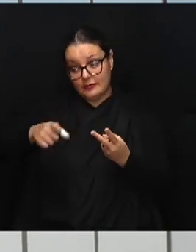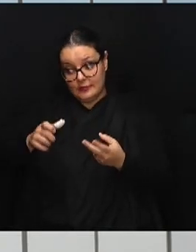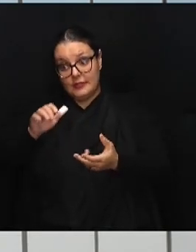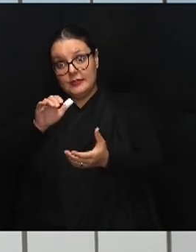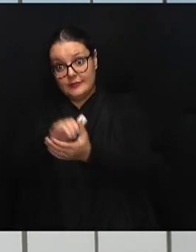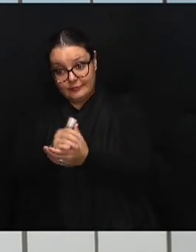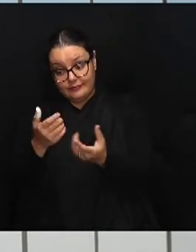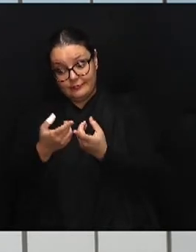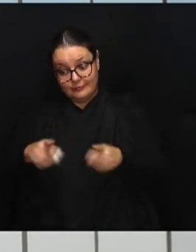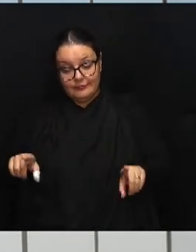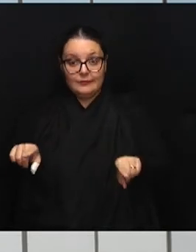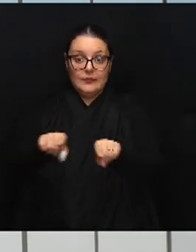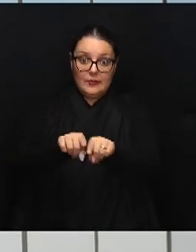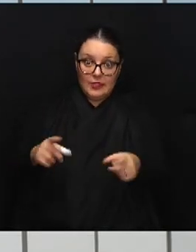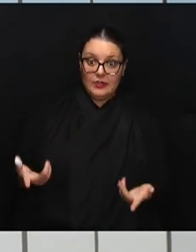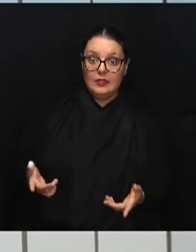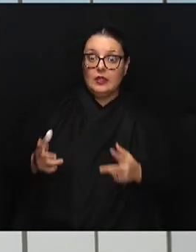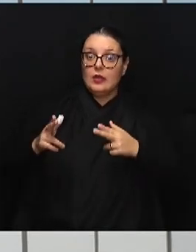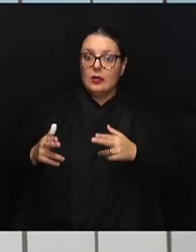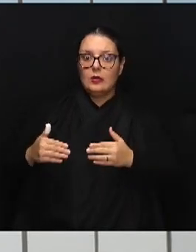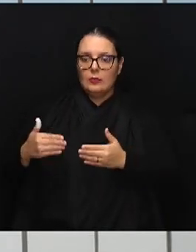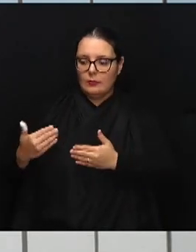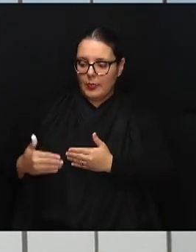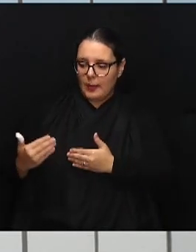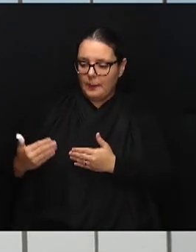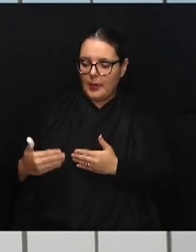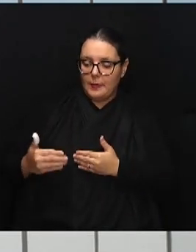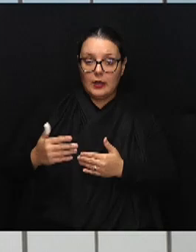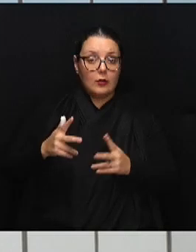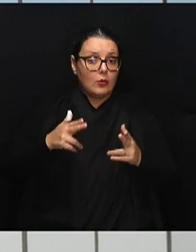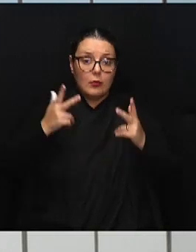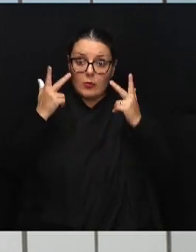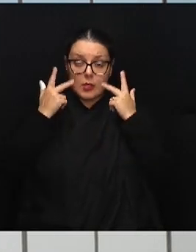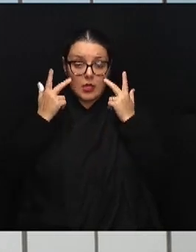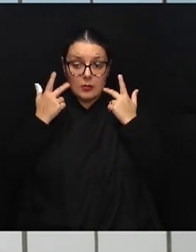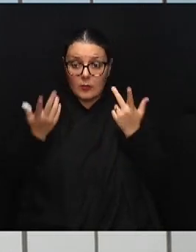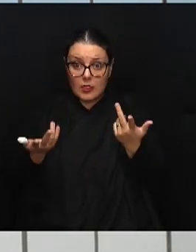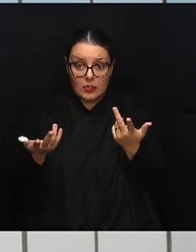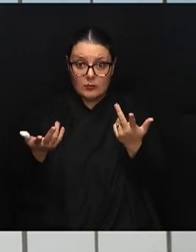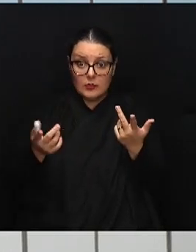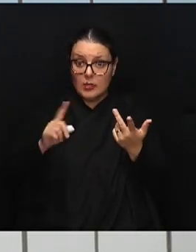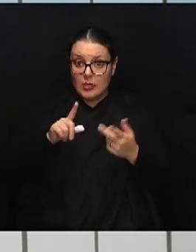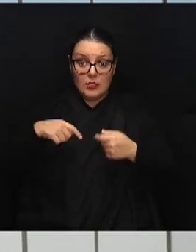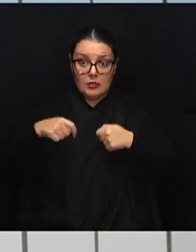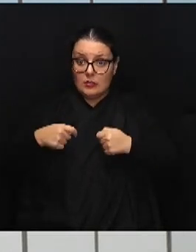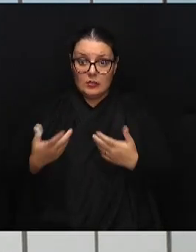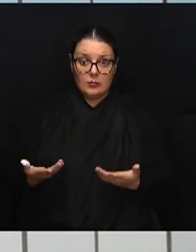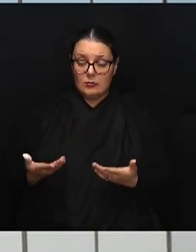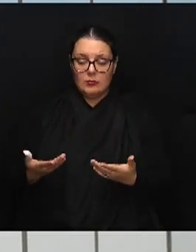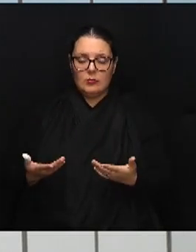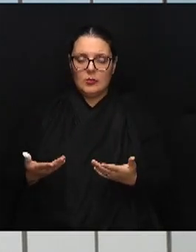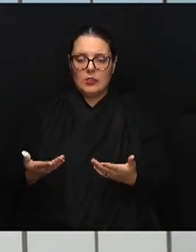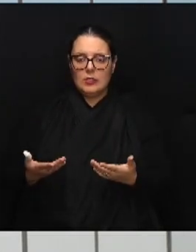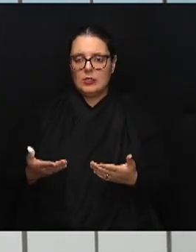né? Quer dizer, é como se isso já fosse natural. E a gente não precisa entrar